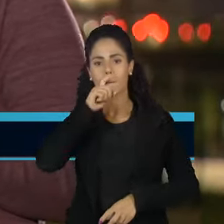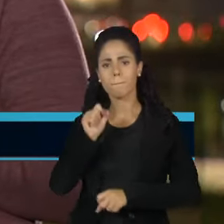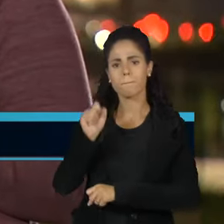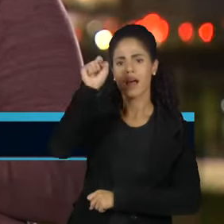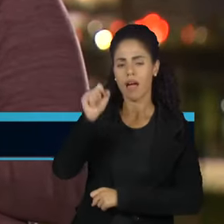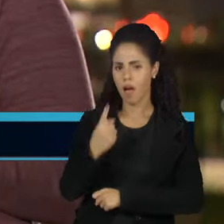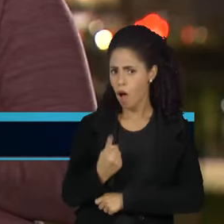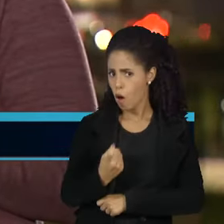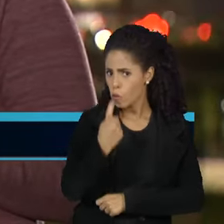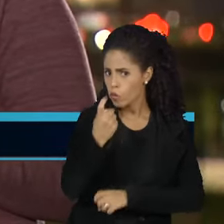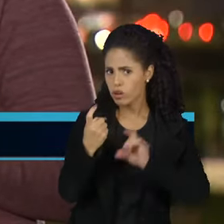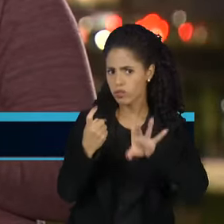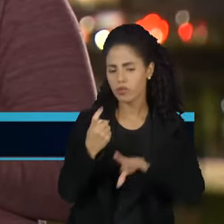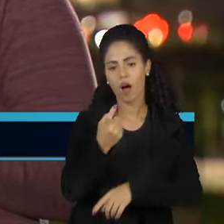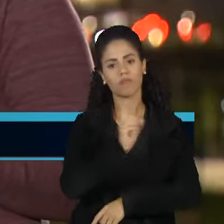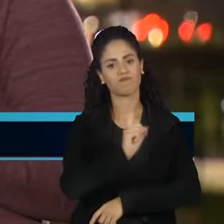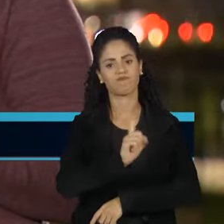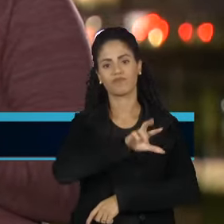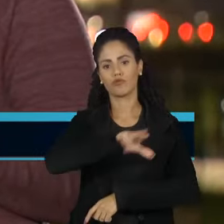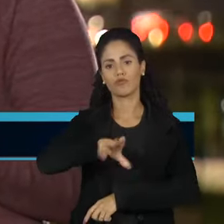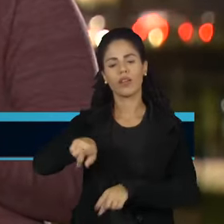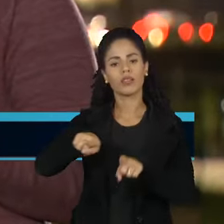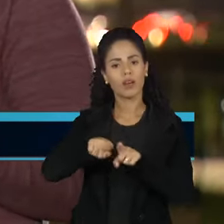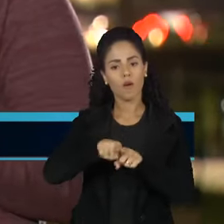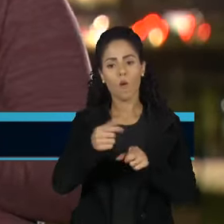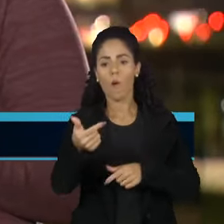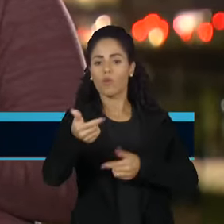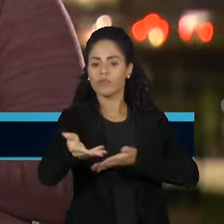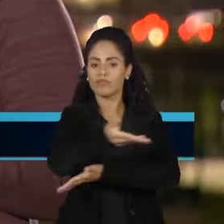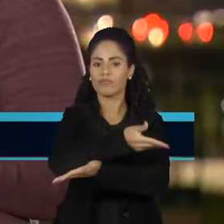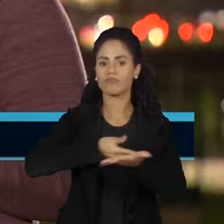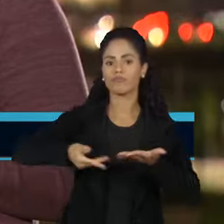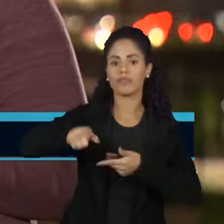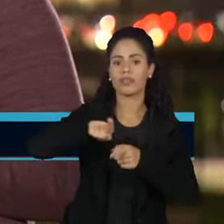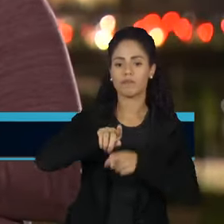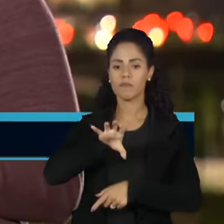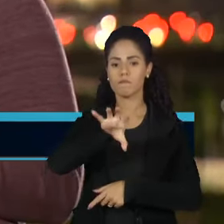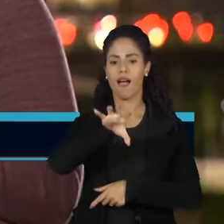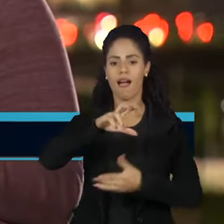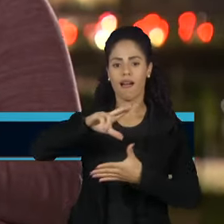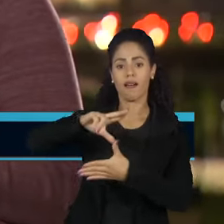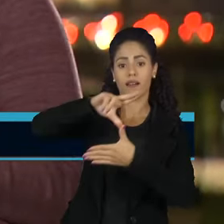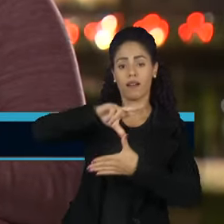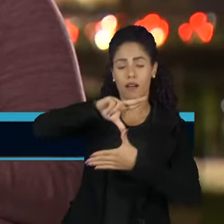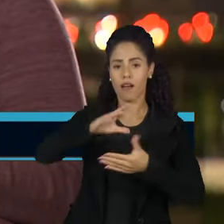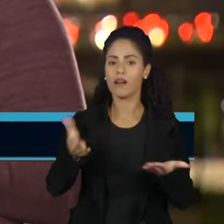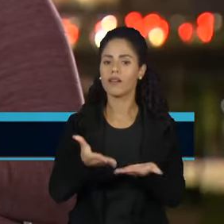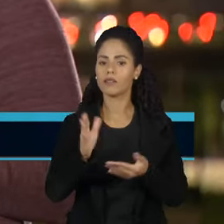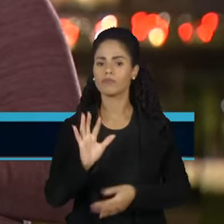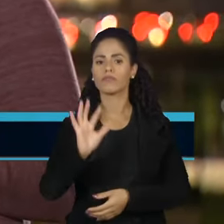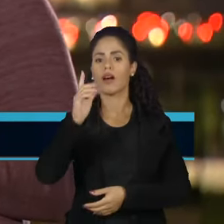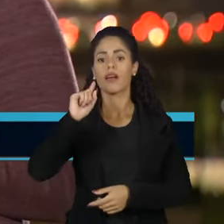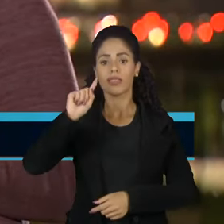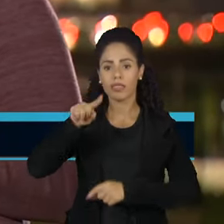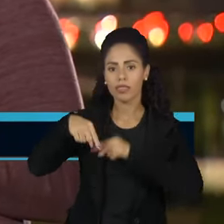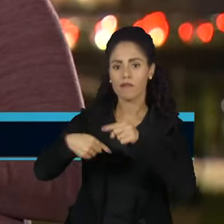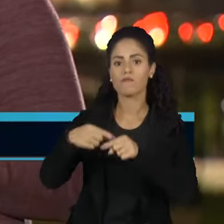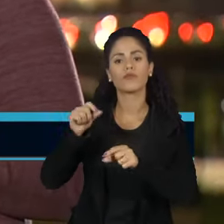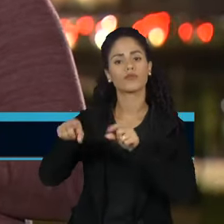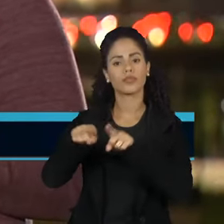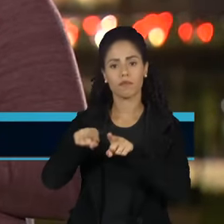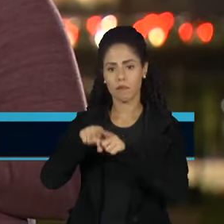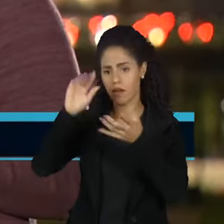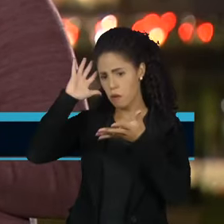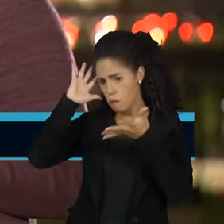é a única a causar ruído nas relações diplomáticas no continente. Esta semana a temperatura subiu depois que o presidente argentino